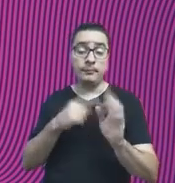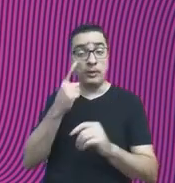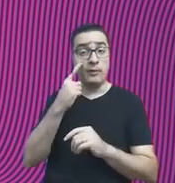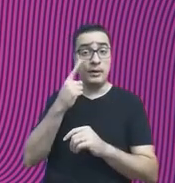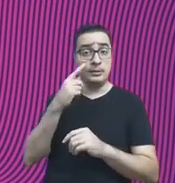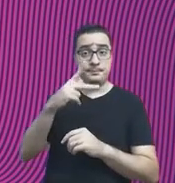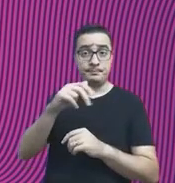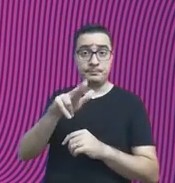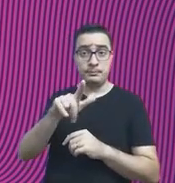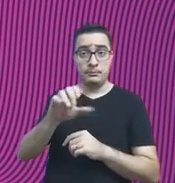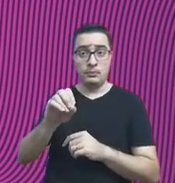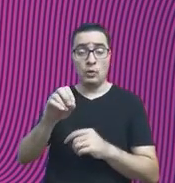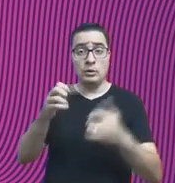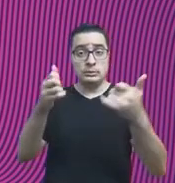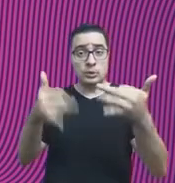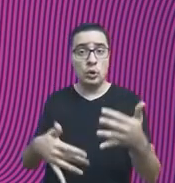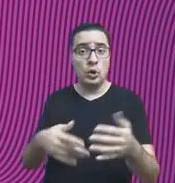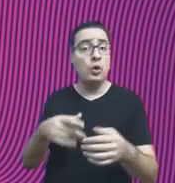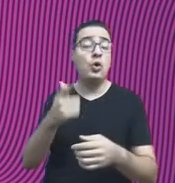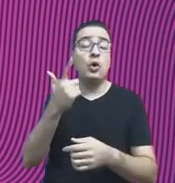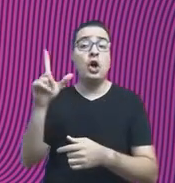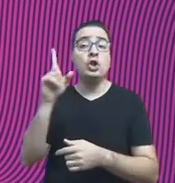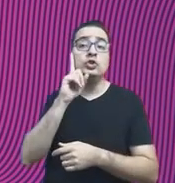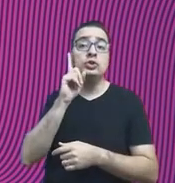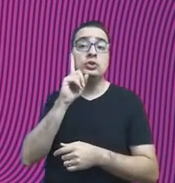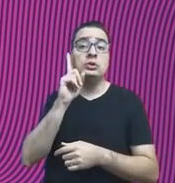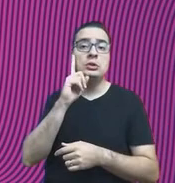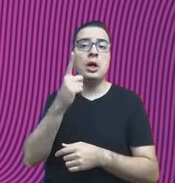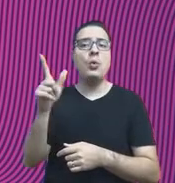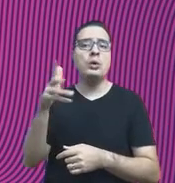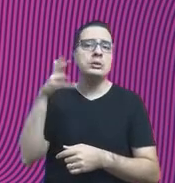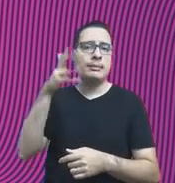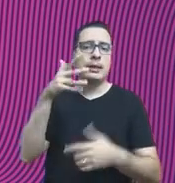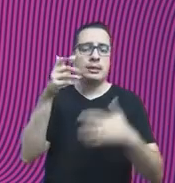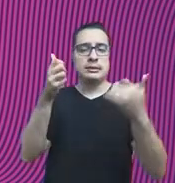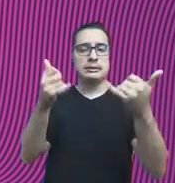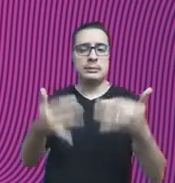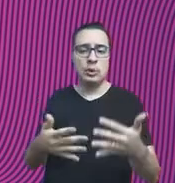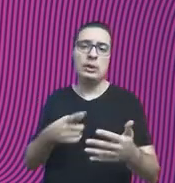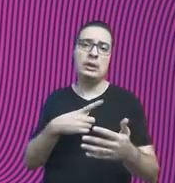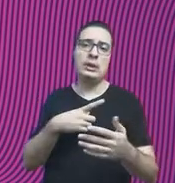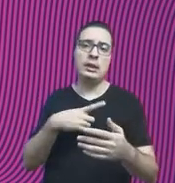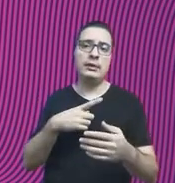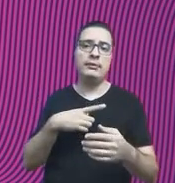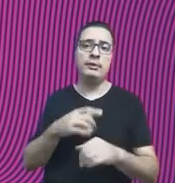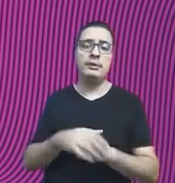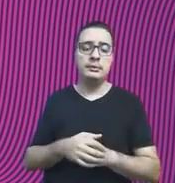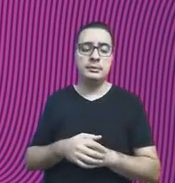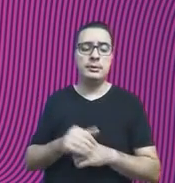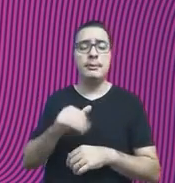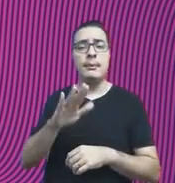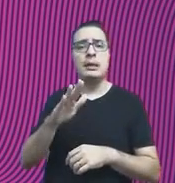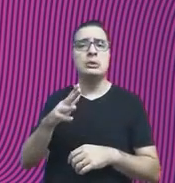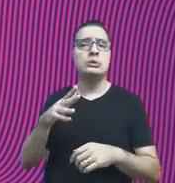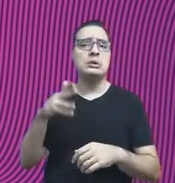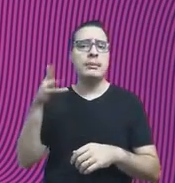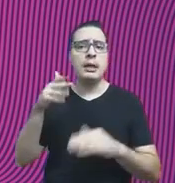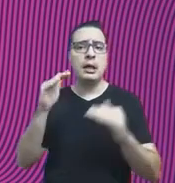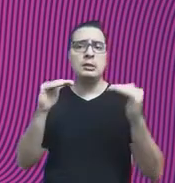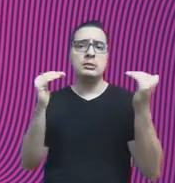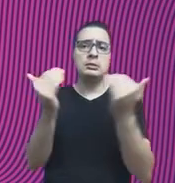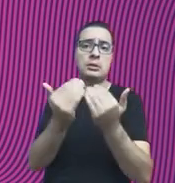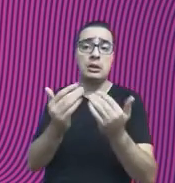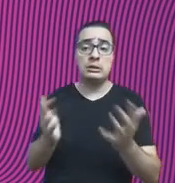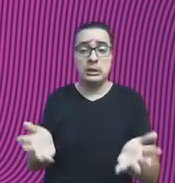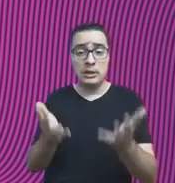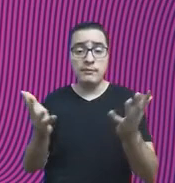agência, falou disso outro dia, num outro seminário, viu, Brito, que a gente teve, falando mais um seminário, falando sobre isso. Eu senti boa vontade. Então, acho que é